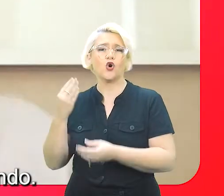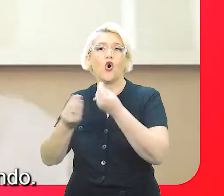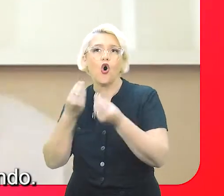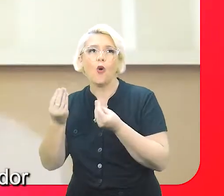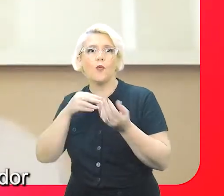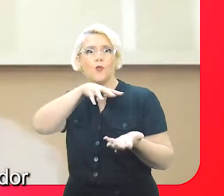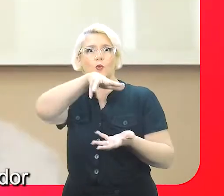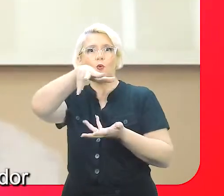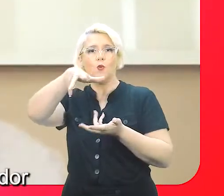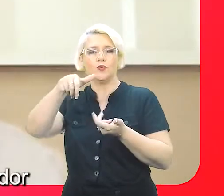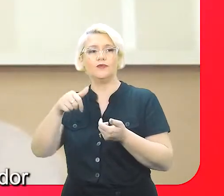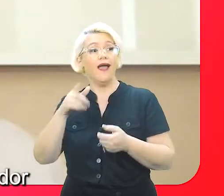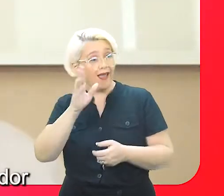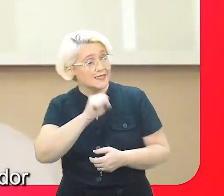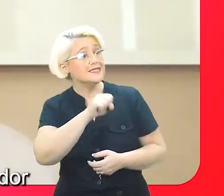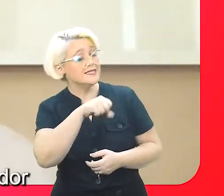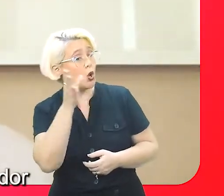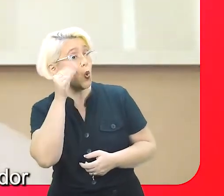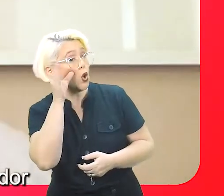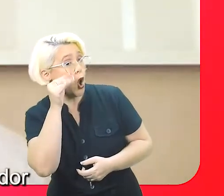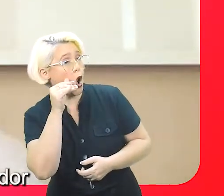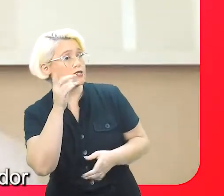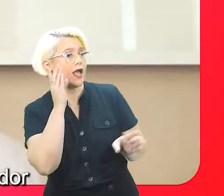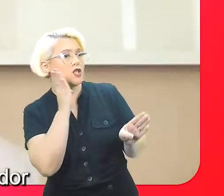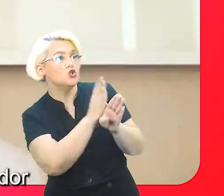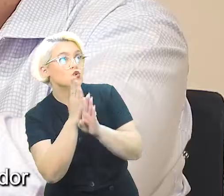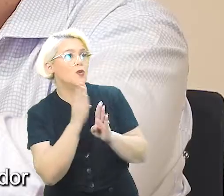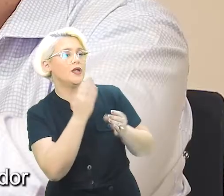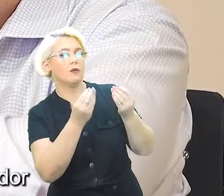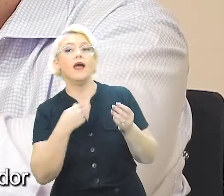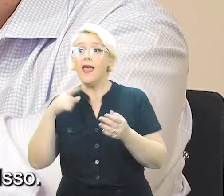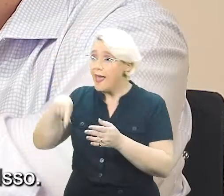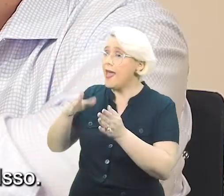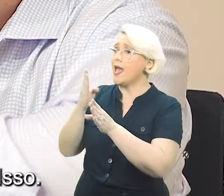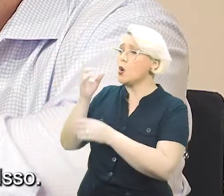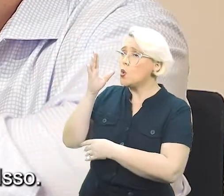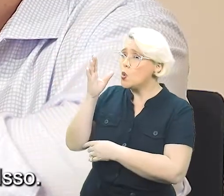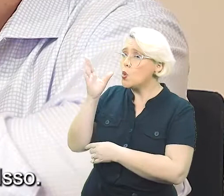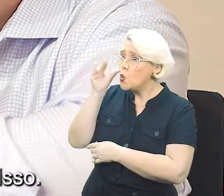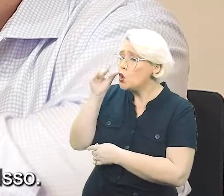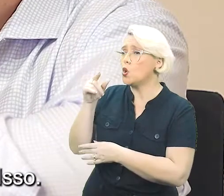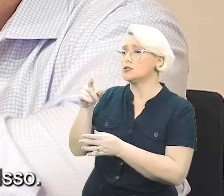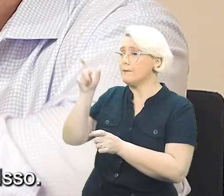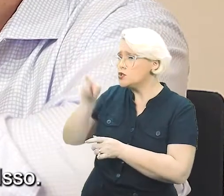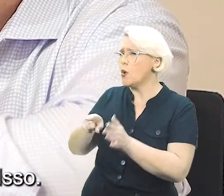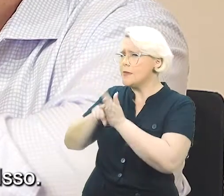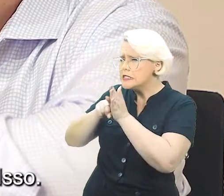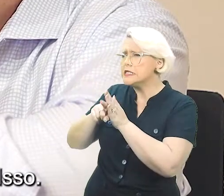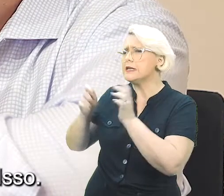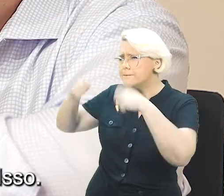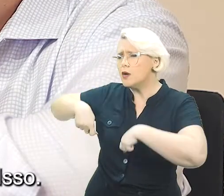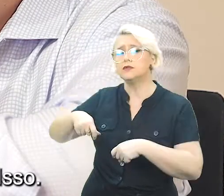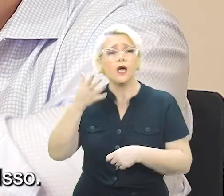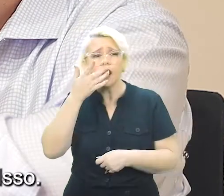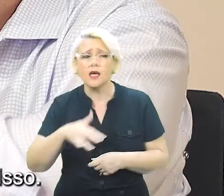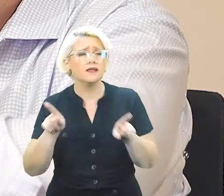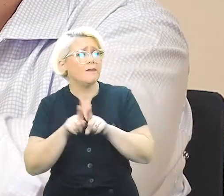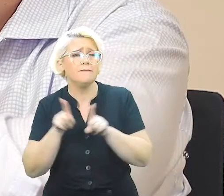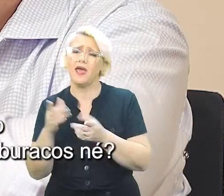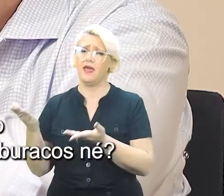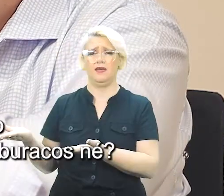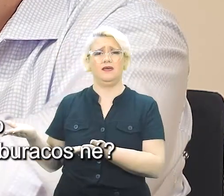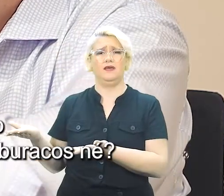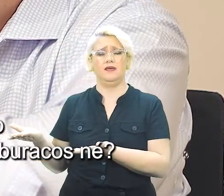que é o mundo. Ela é curiosa, ela quer descobrir. É curiosa, o pesquisador é isso. Ele tem hipótese, a criança também tem.